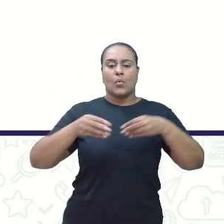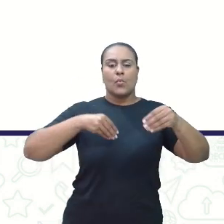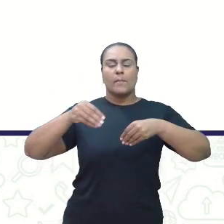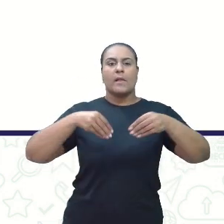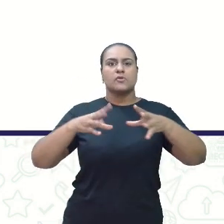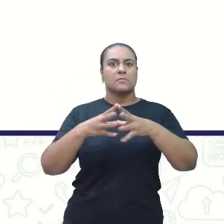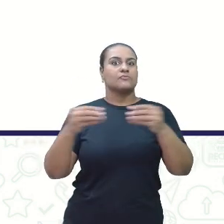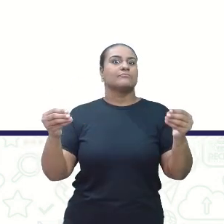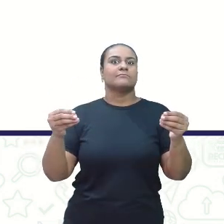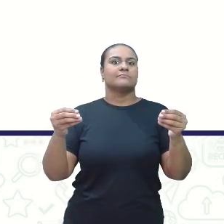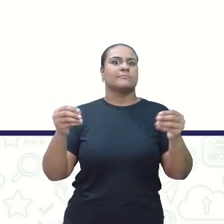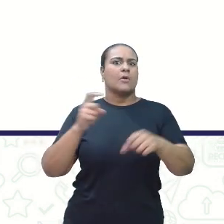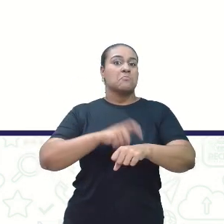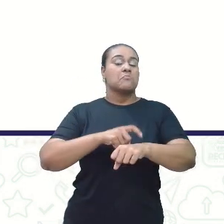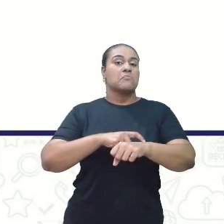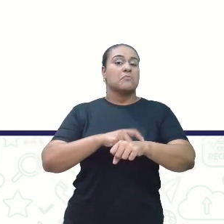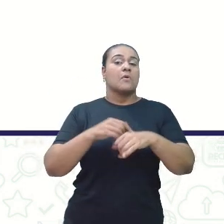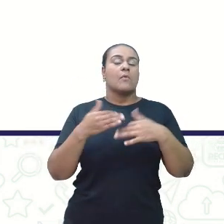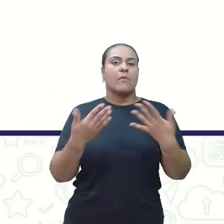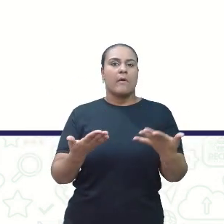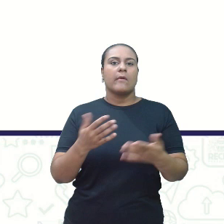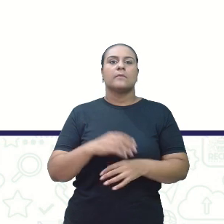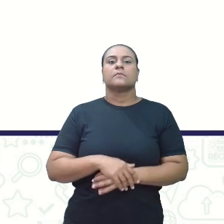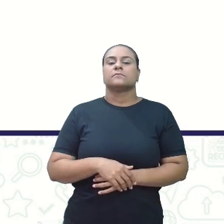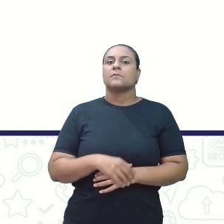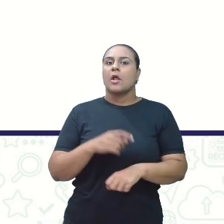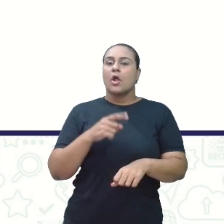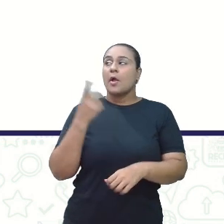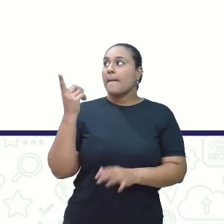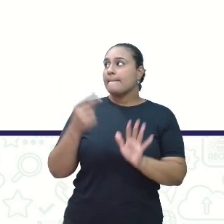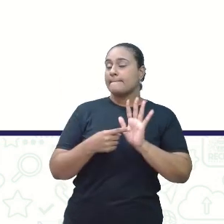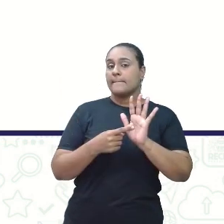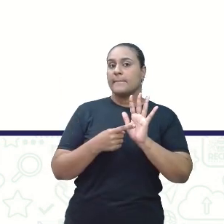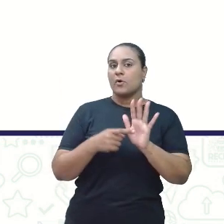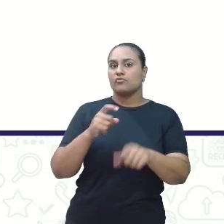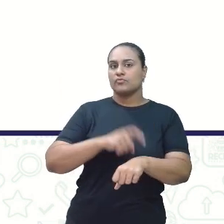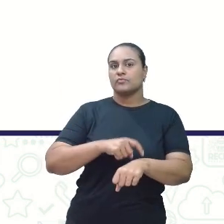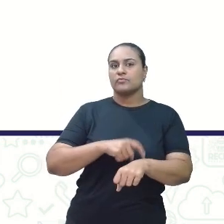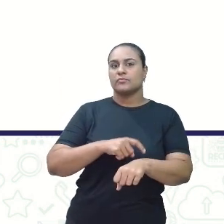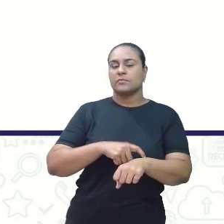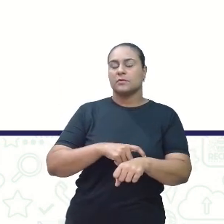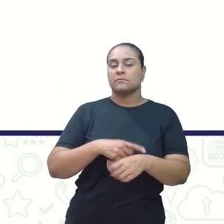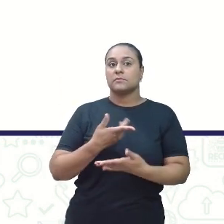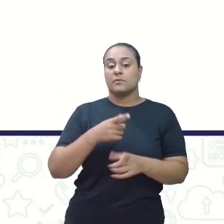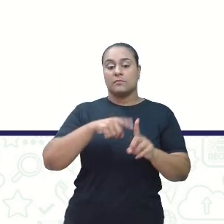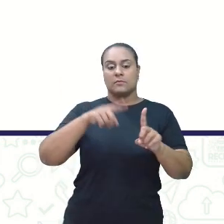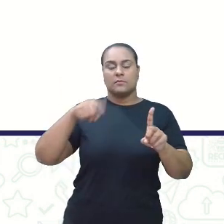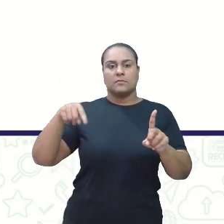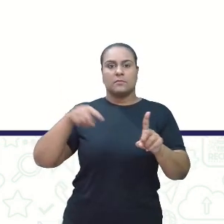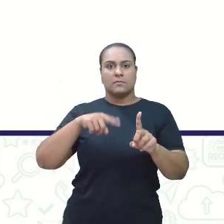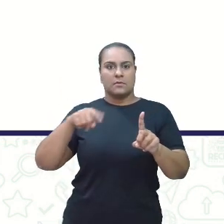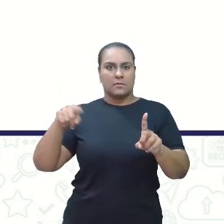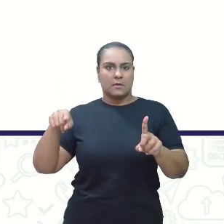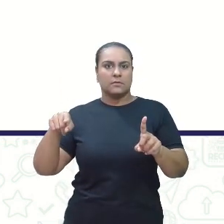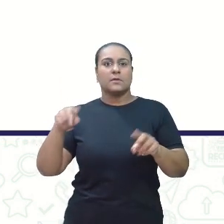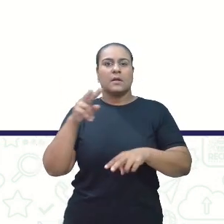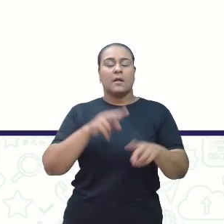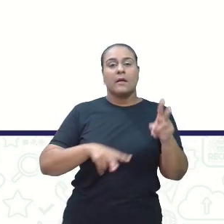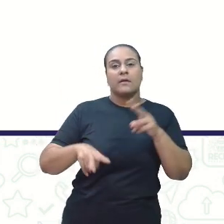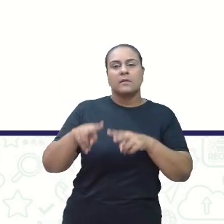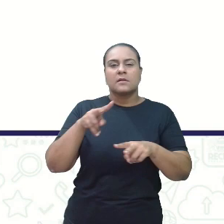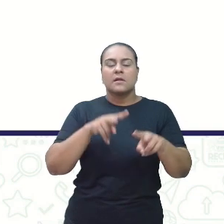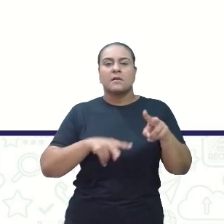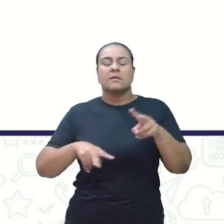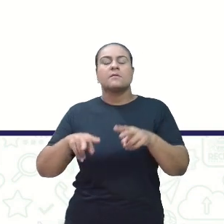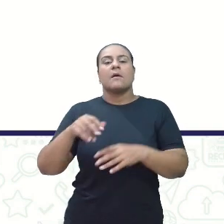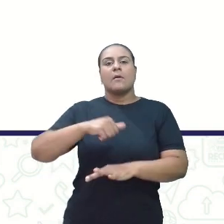desaparecer? E aí ele coloca um tempo estimado para a decomposição, né? Esse gráfico está sendo analisado na aula de matemática, mas poderia